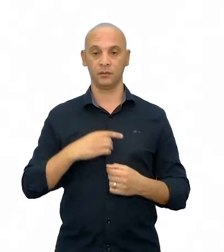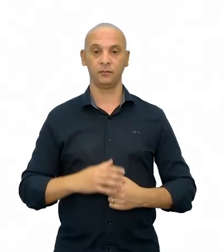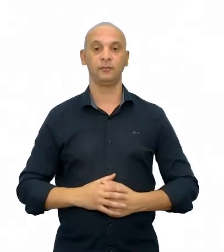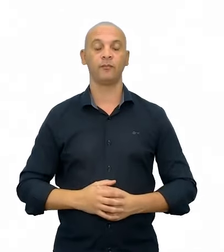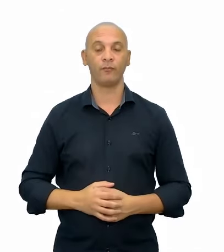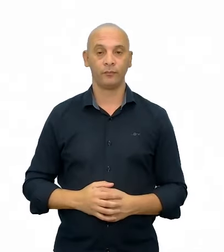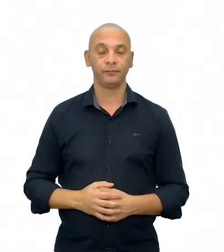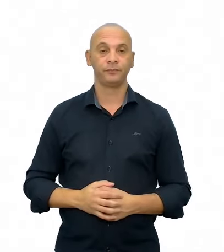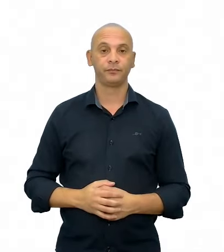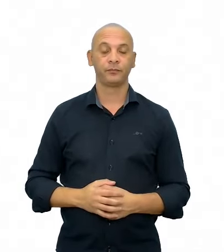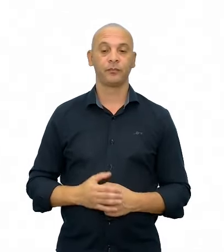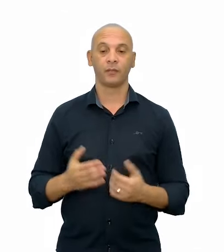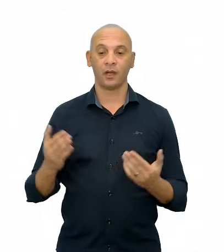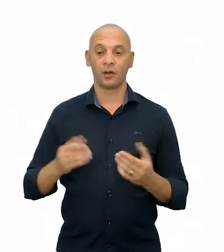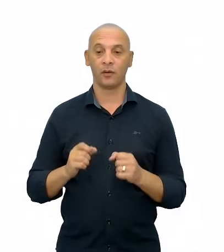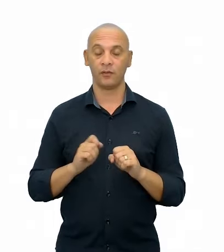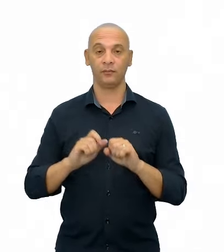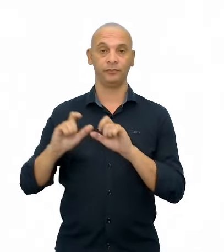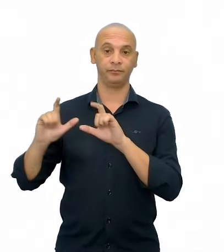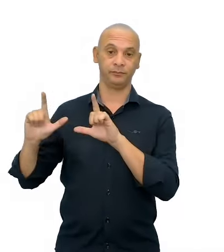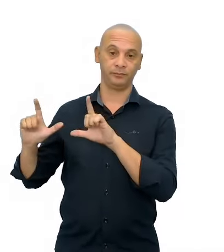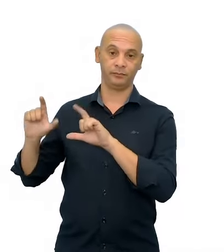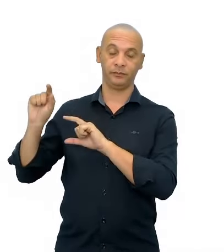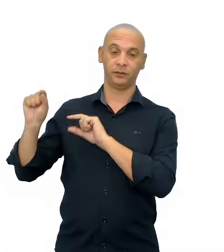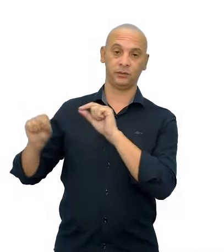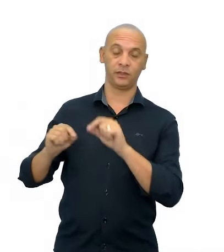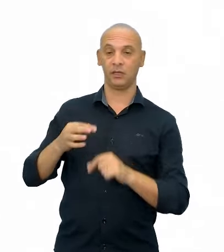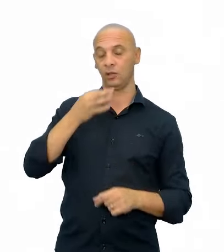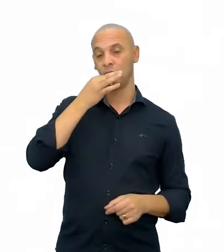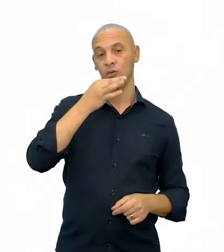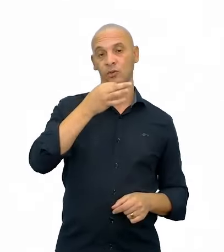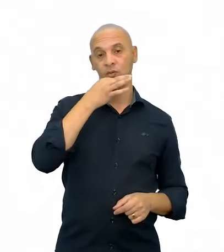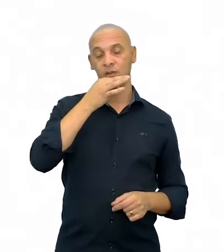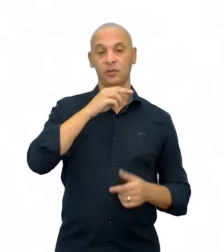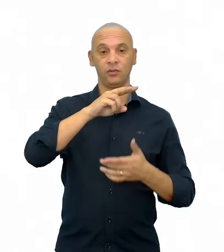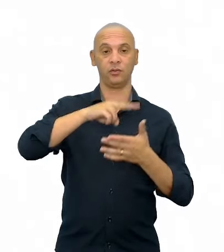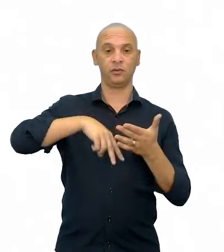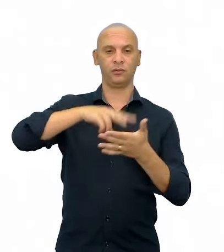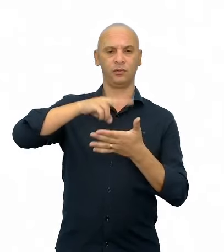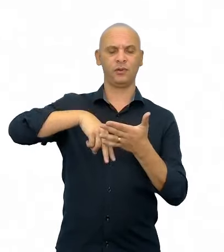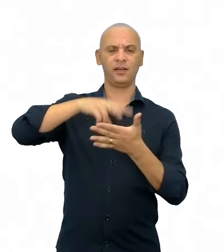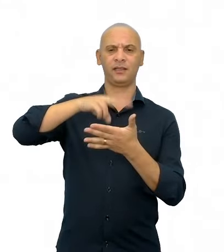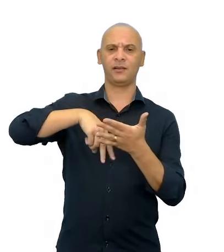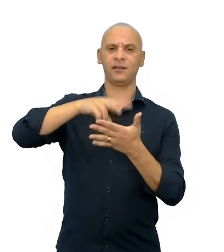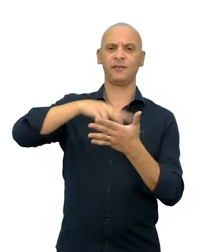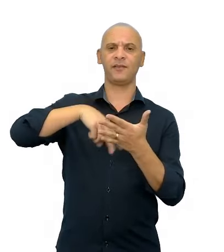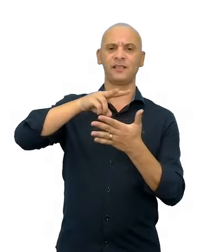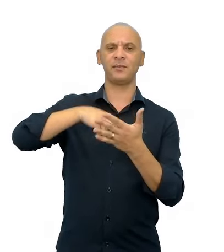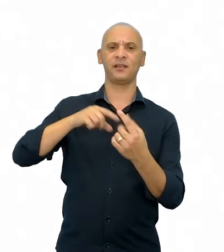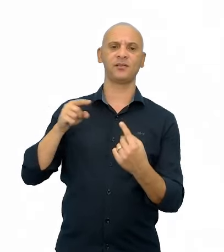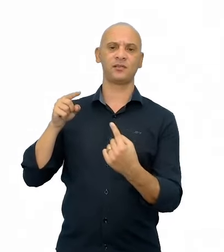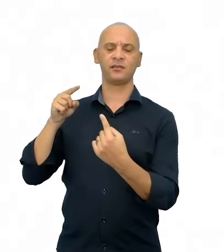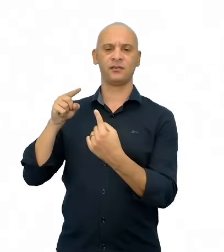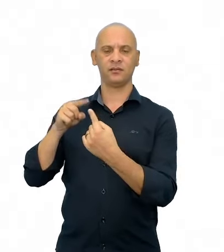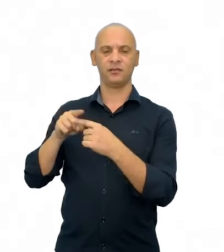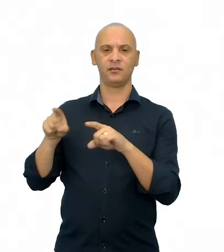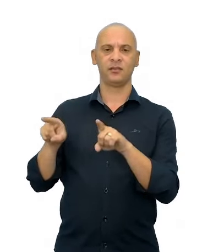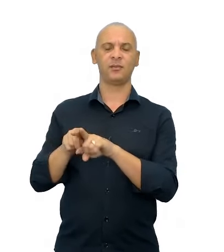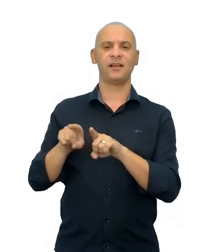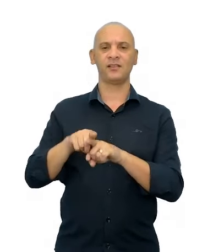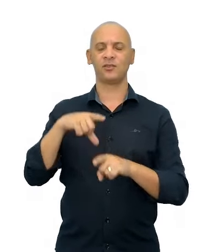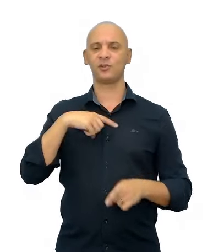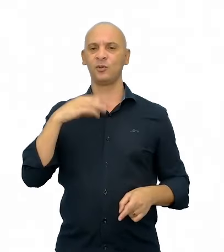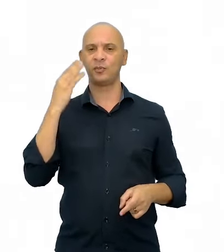finalizá-los. Deixamos agora, no próximo slide, uma sugestão de leitura para contribuir o estudo de vocês